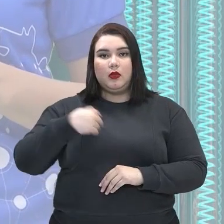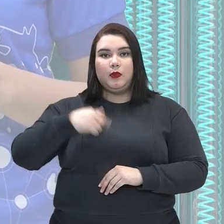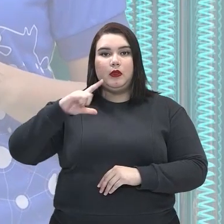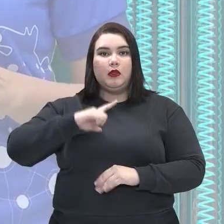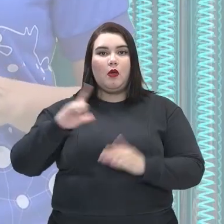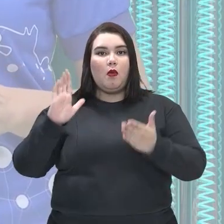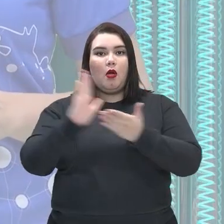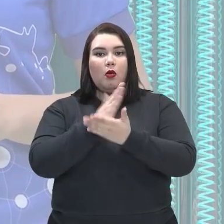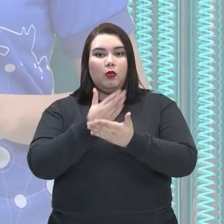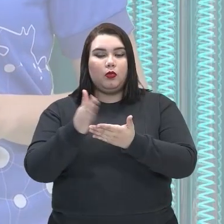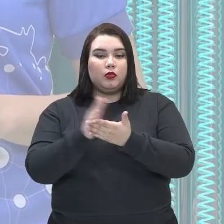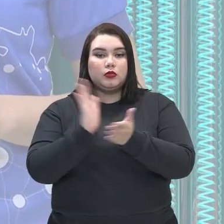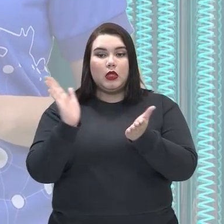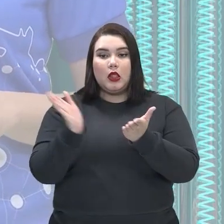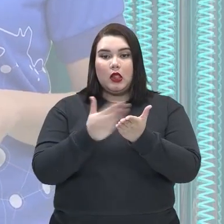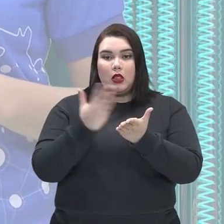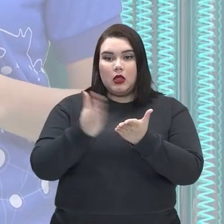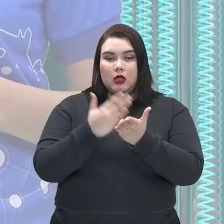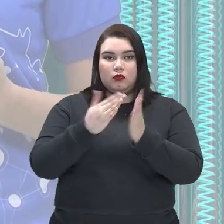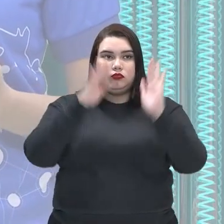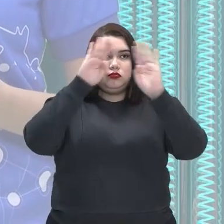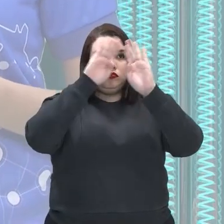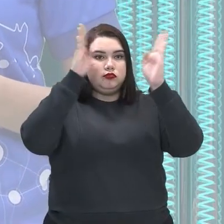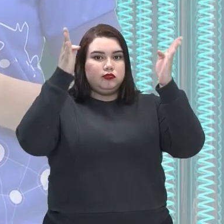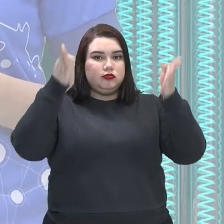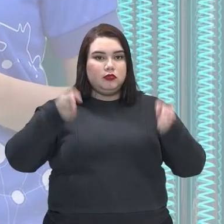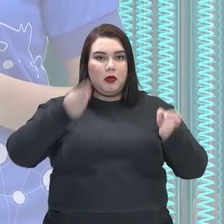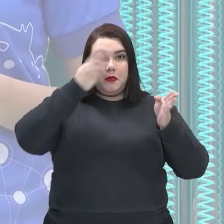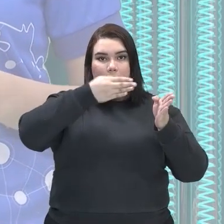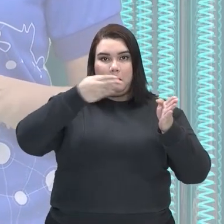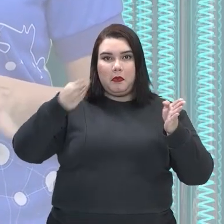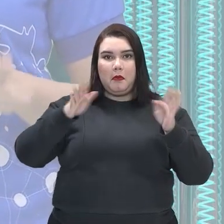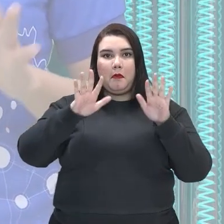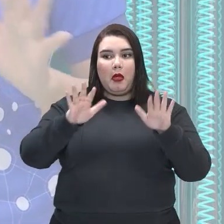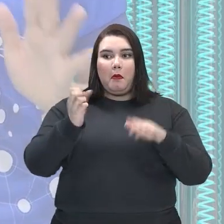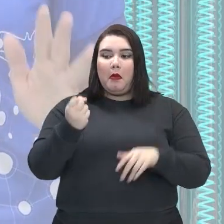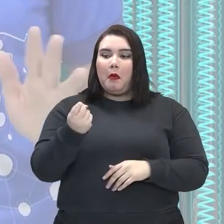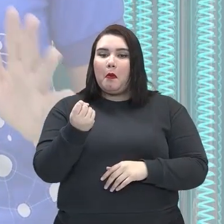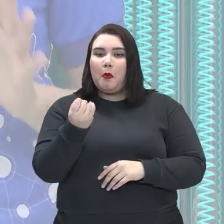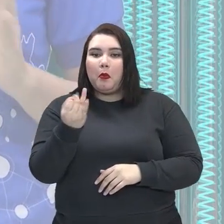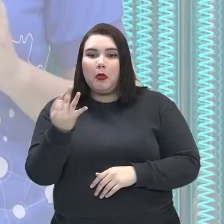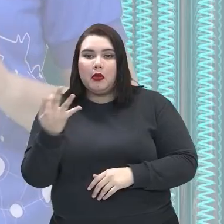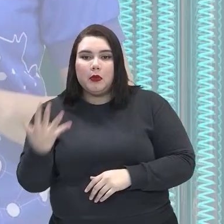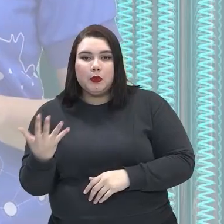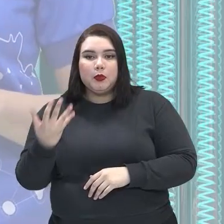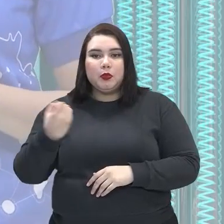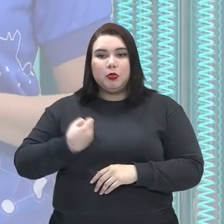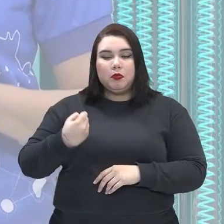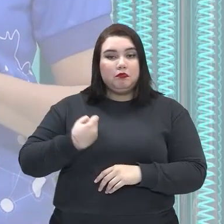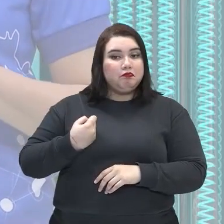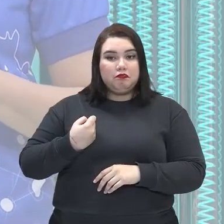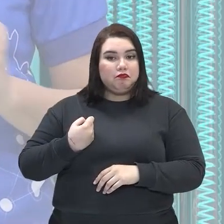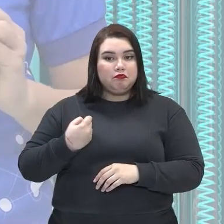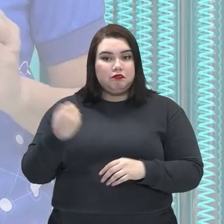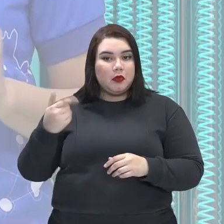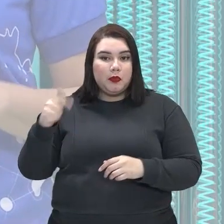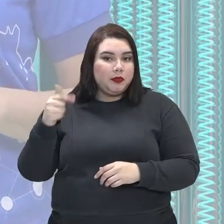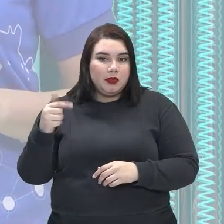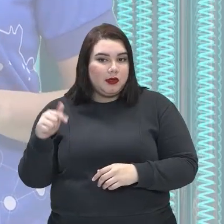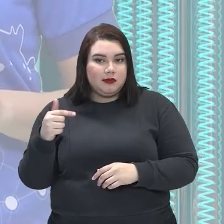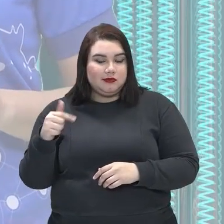estante. Aqui, olha, observe que eu não disse quantos livros eu tenho. Eu não dei a quantidade exata, não dei nada, não falei nada